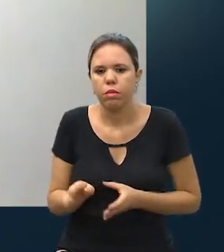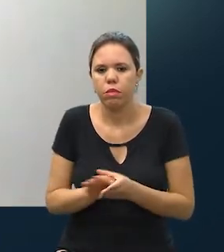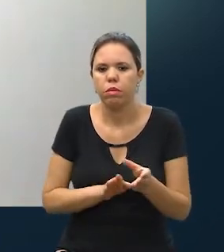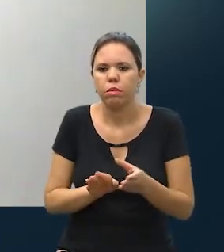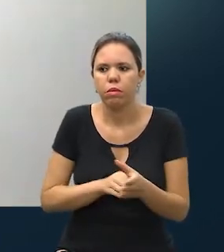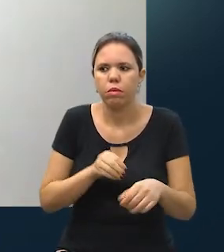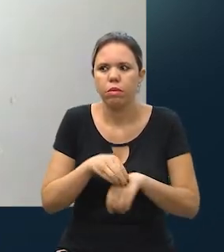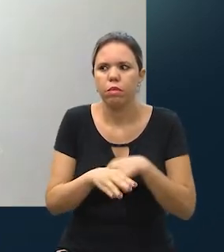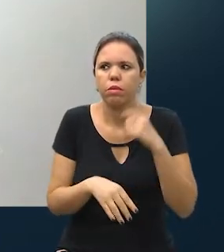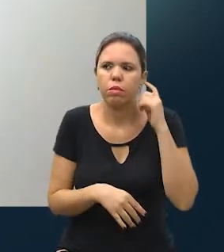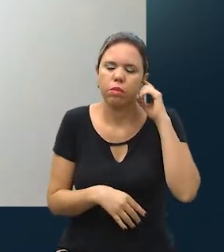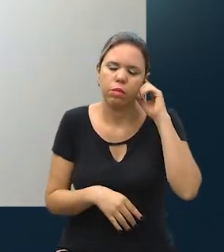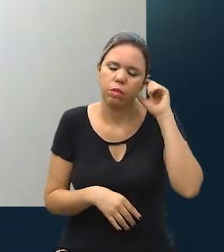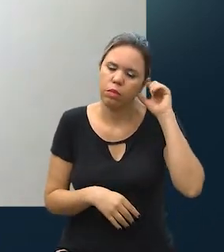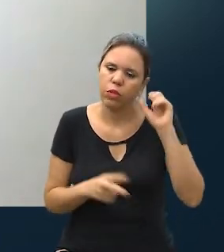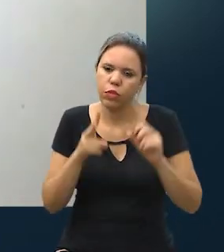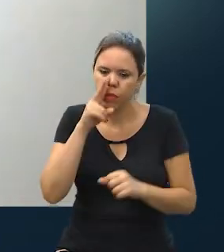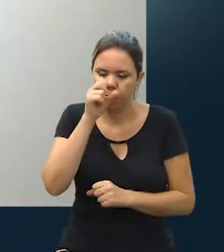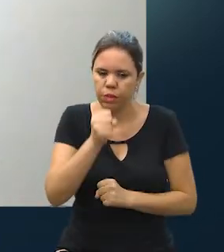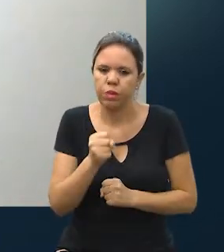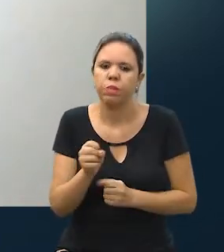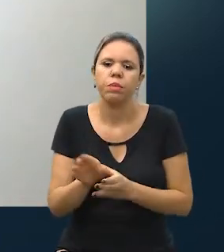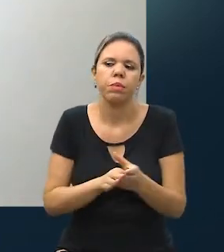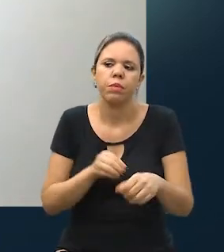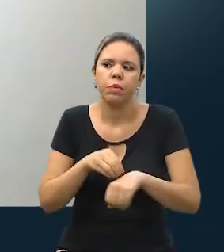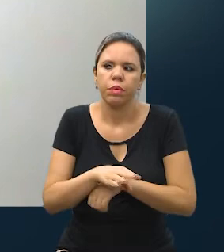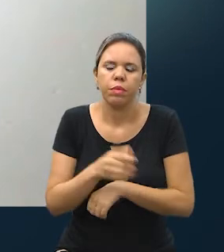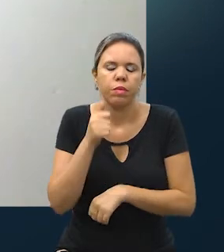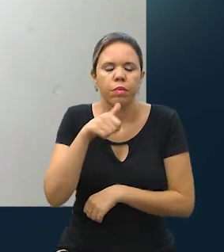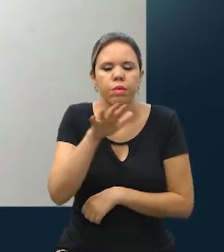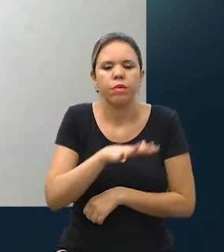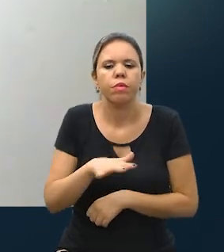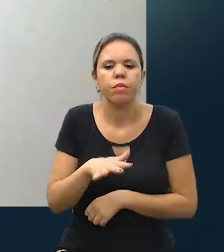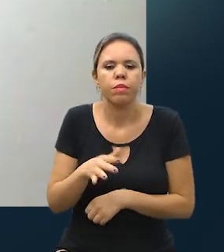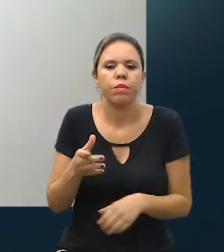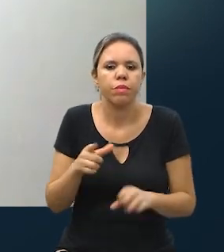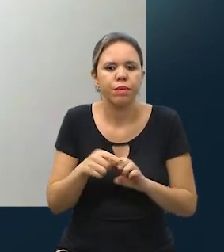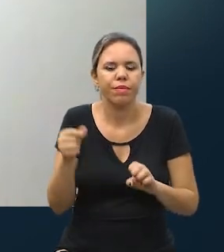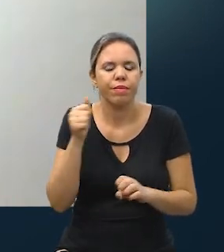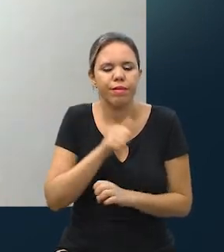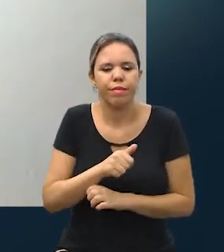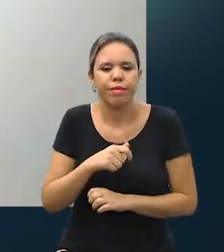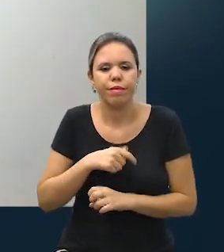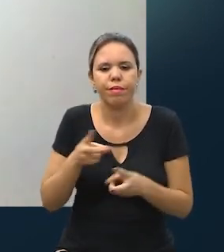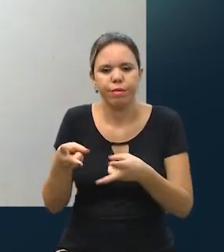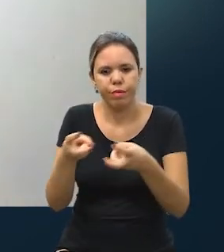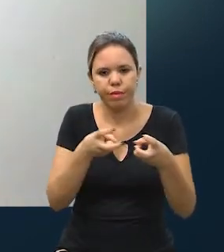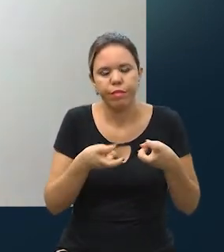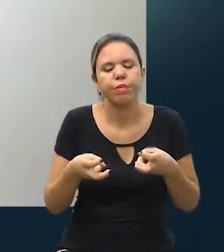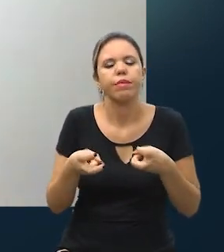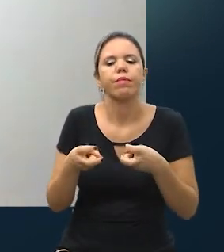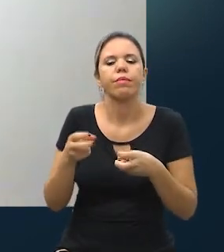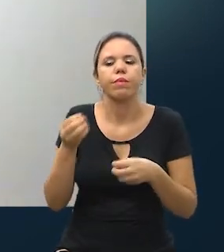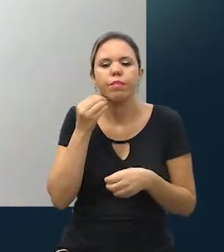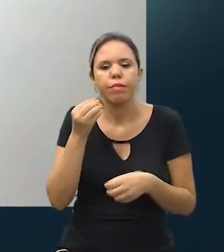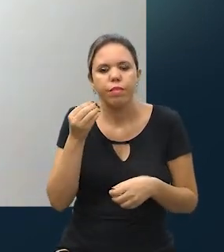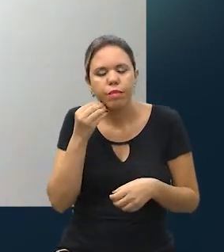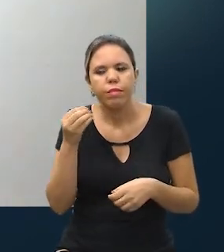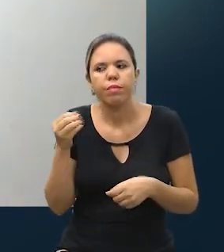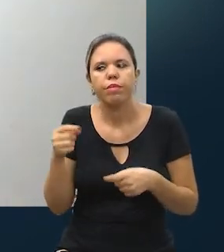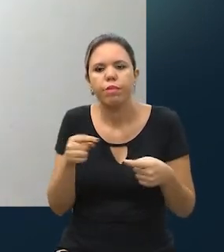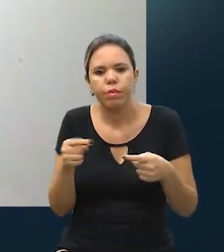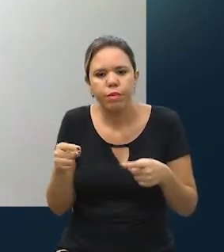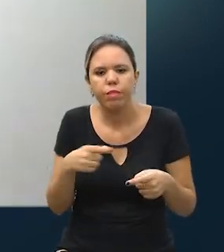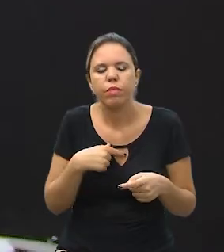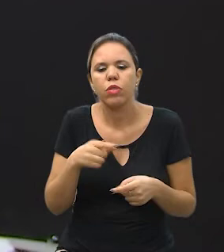recomendação muito forte para que essas mulheres que vão empreender olhem realmente o mercado. Essas demandas